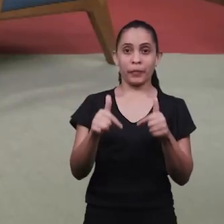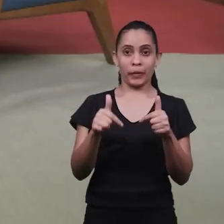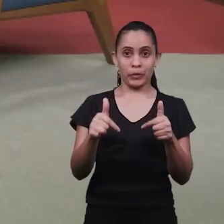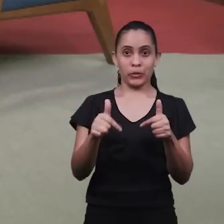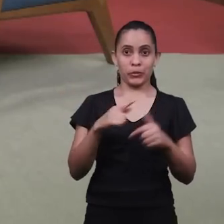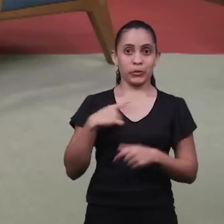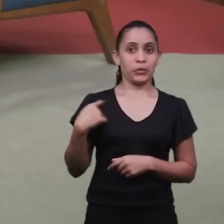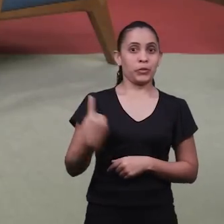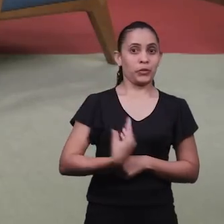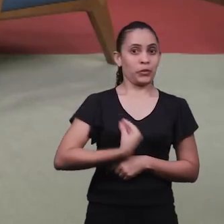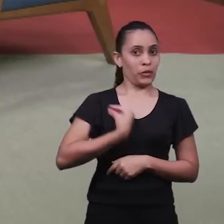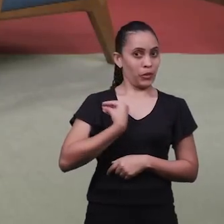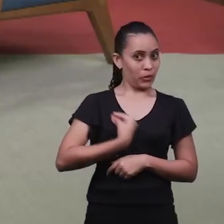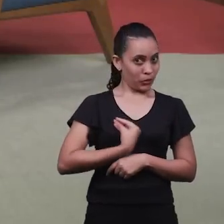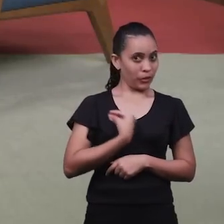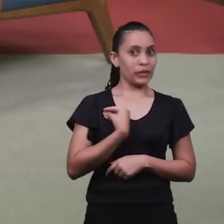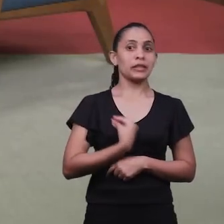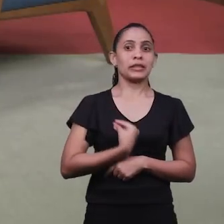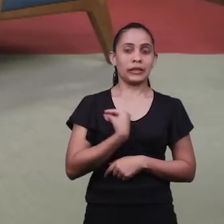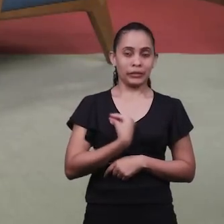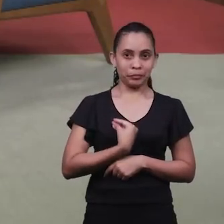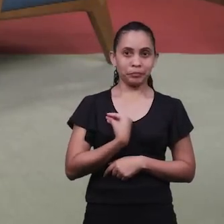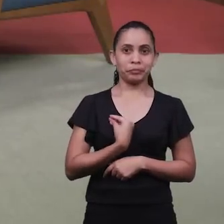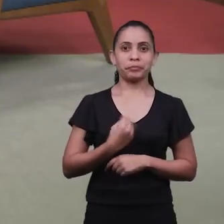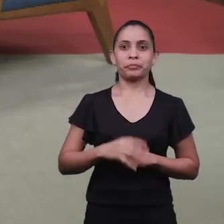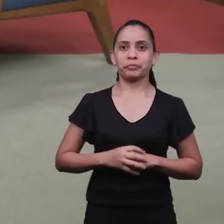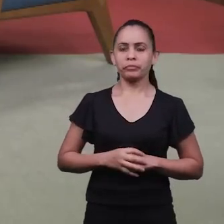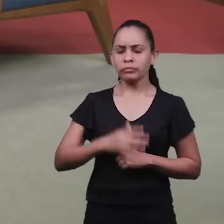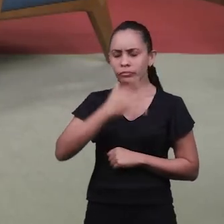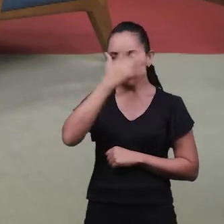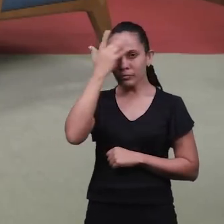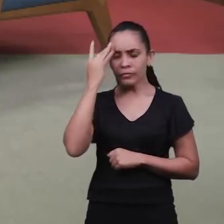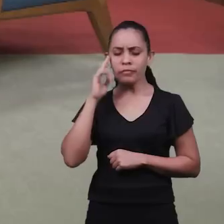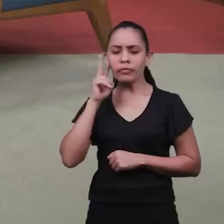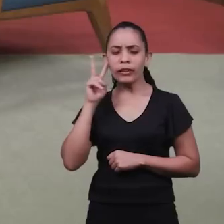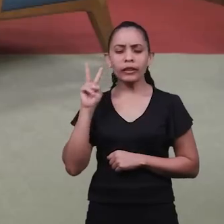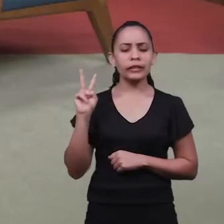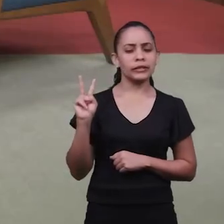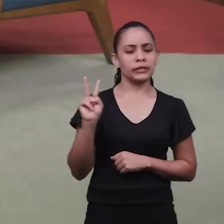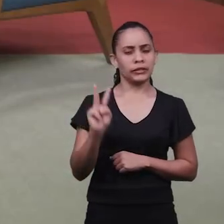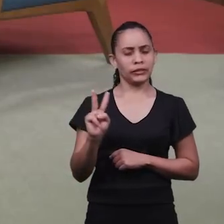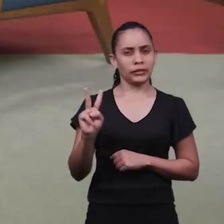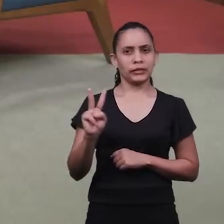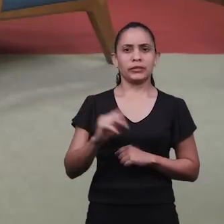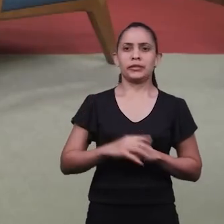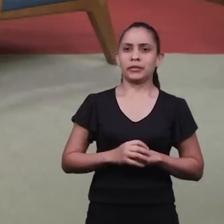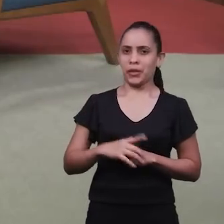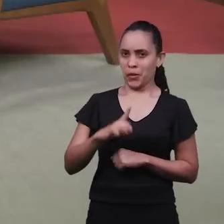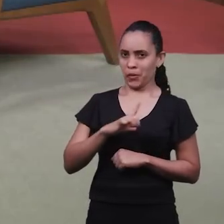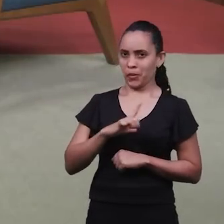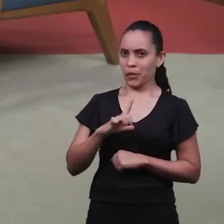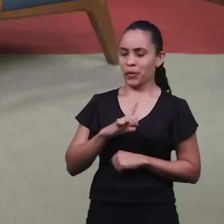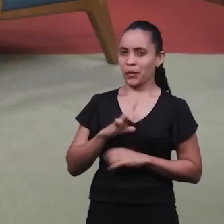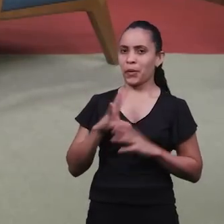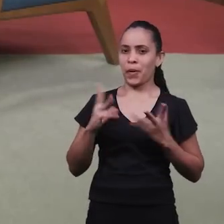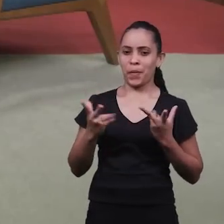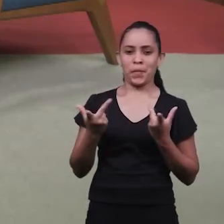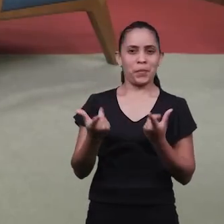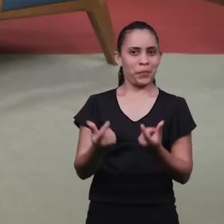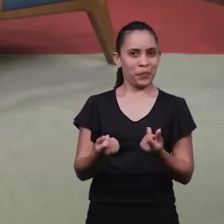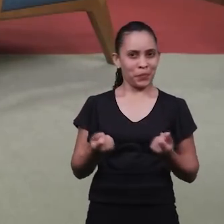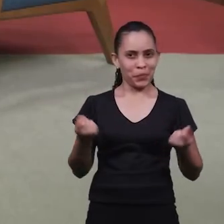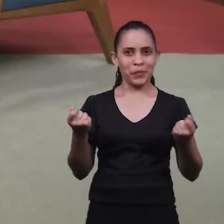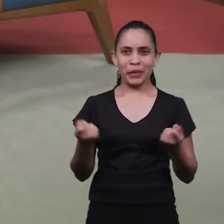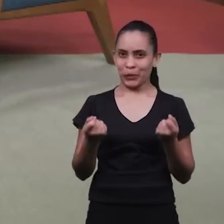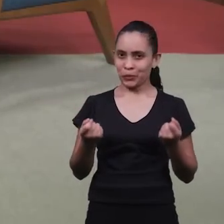dele trazem para aquelas pessoas que assistem, aqueles irmãos que assistem ao programa, trazem algo de